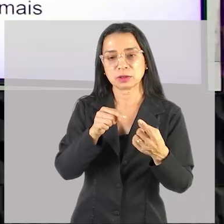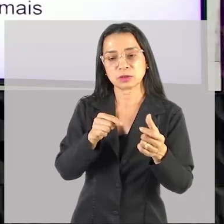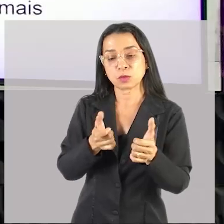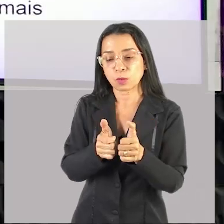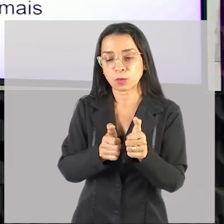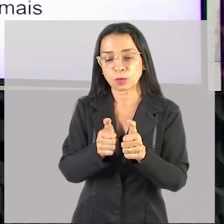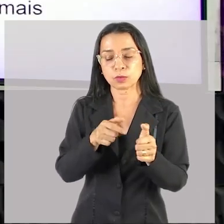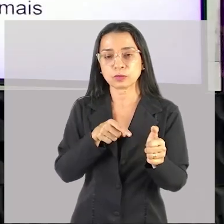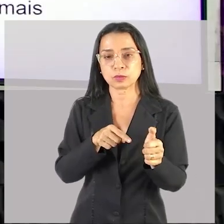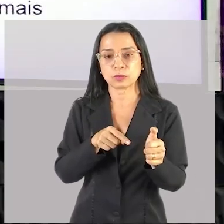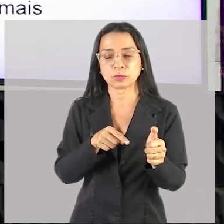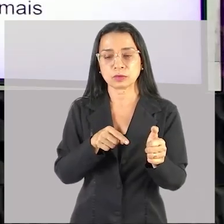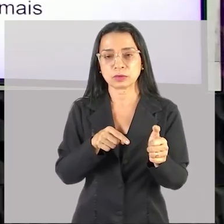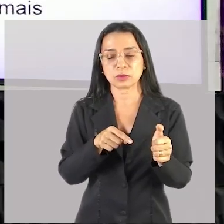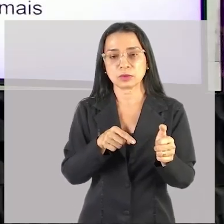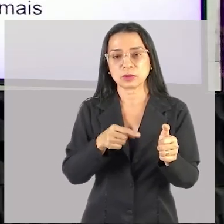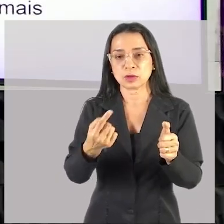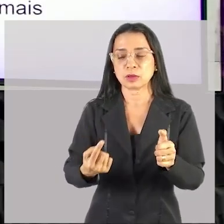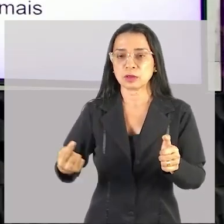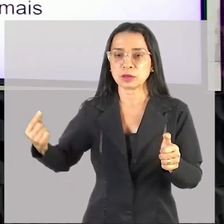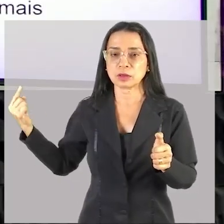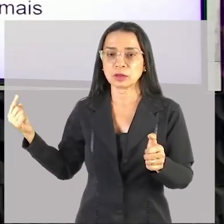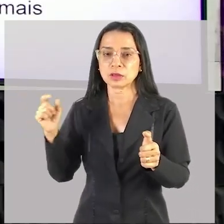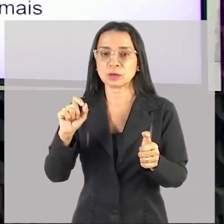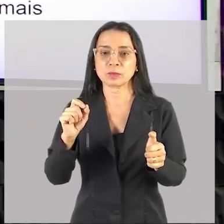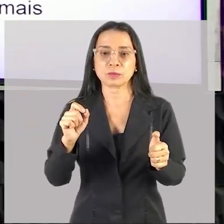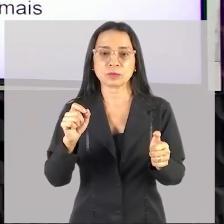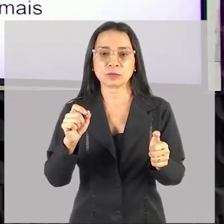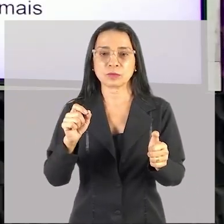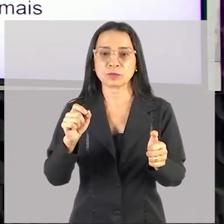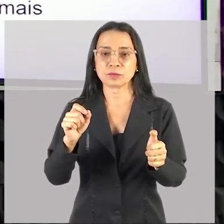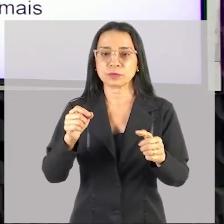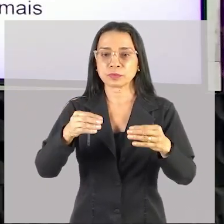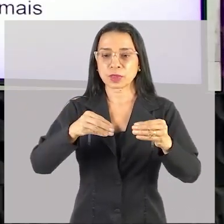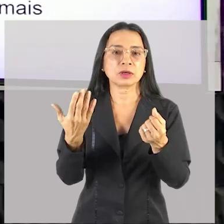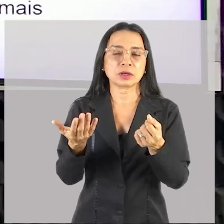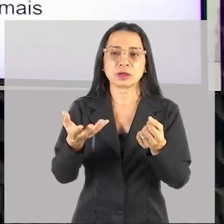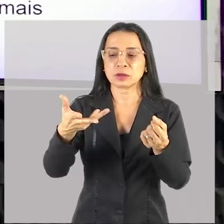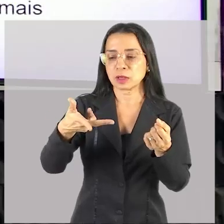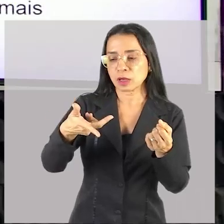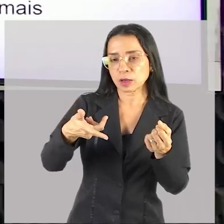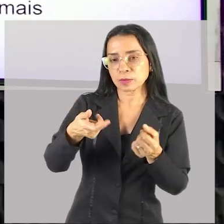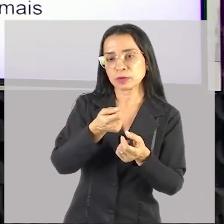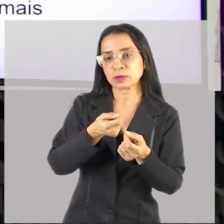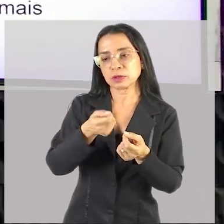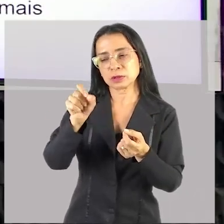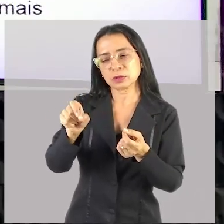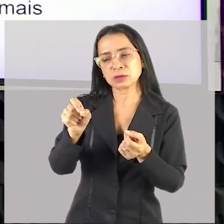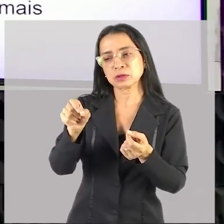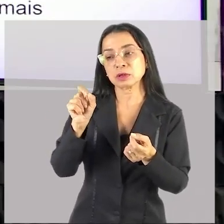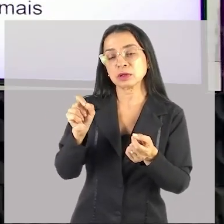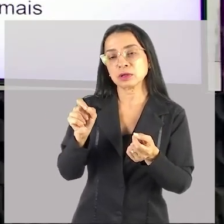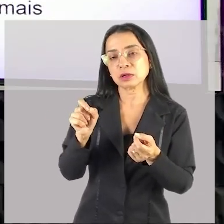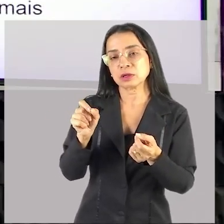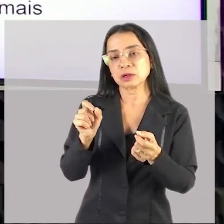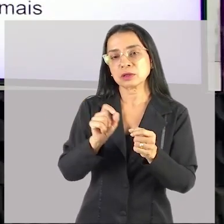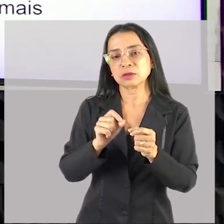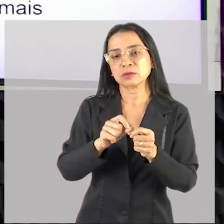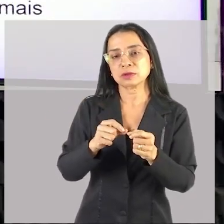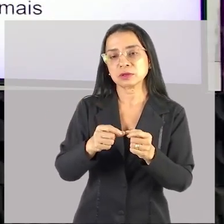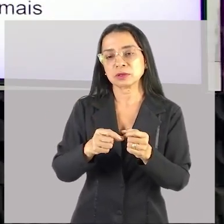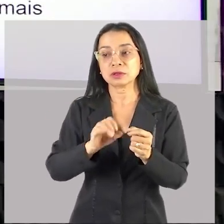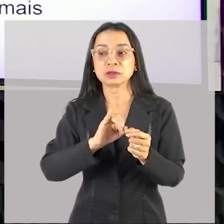desse controle é o plástico, né? O petróleo, digamos assim, o plástico. Tem a